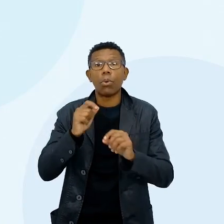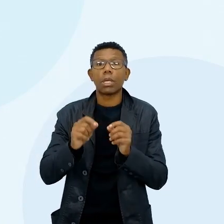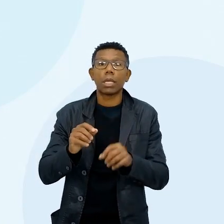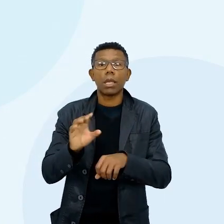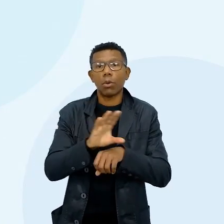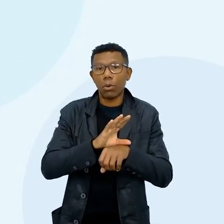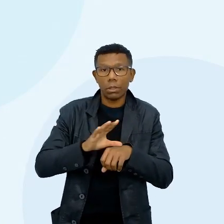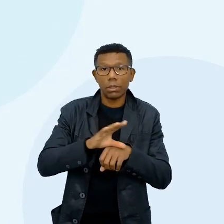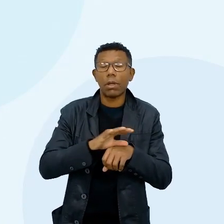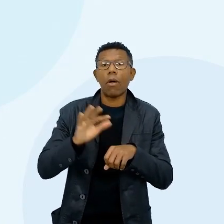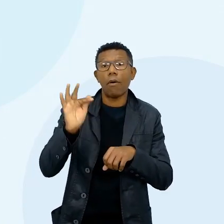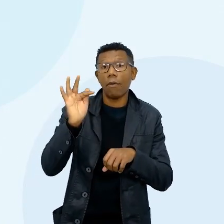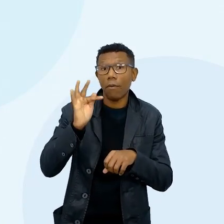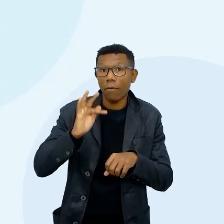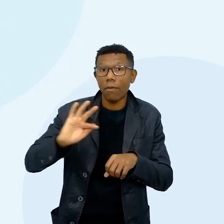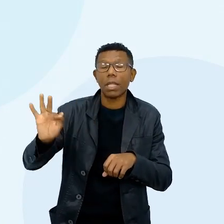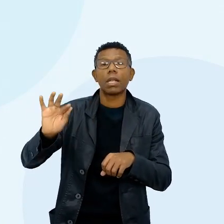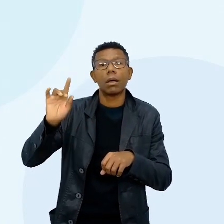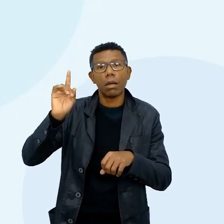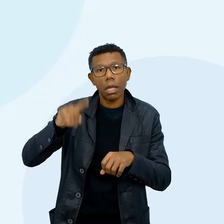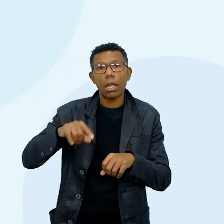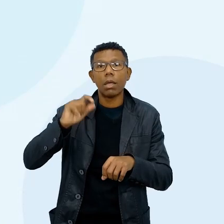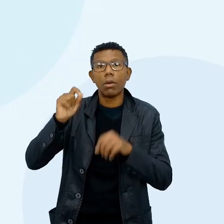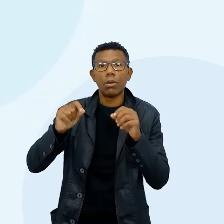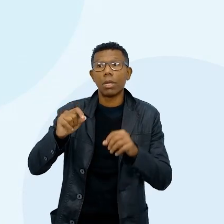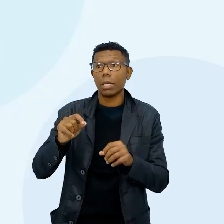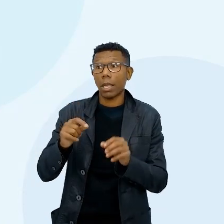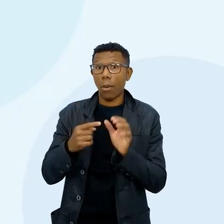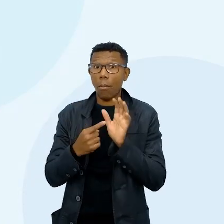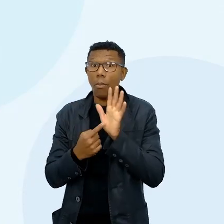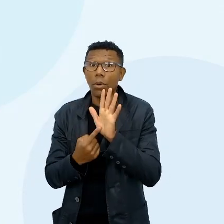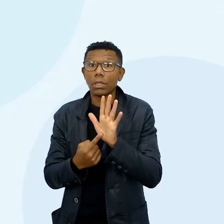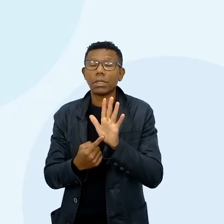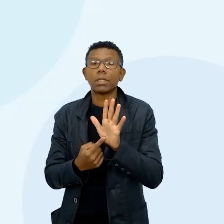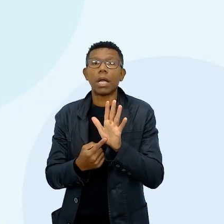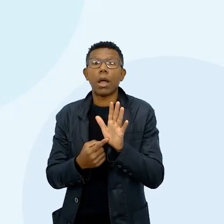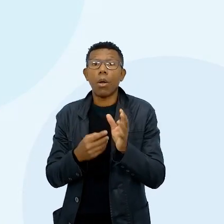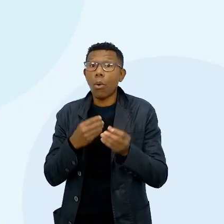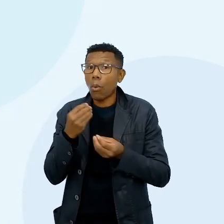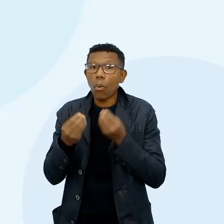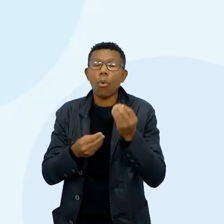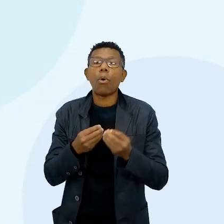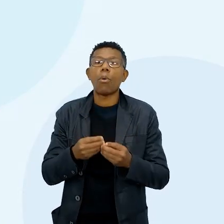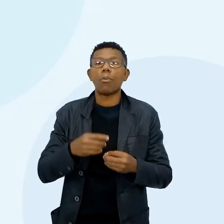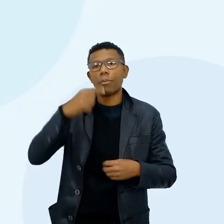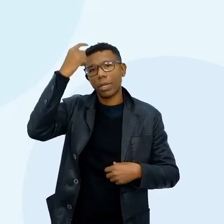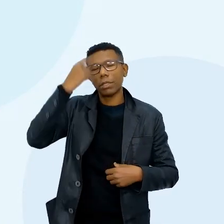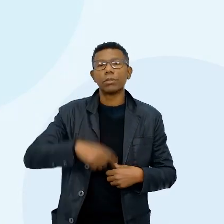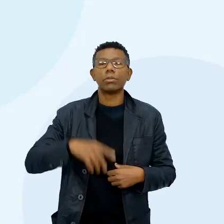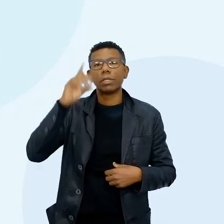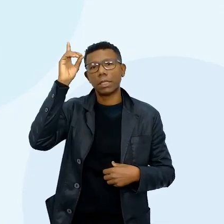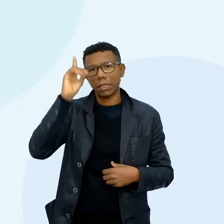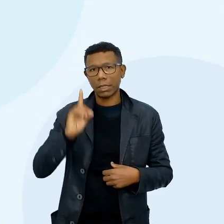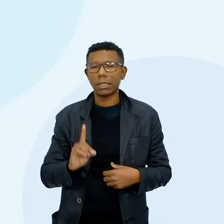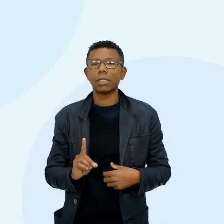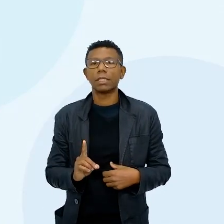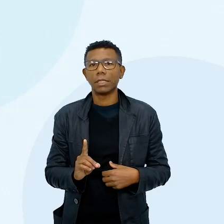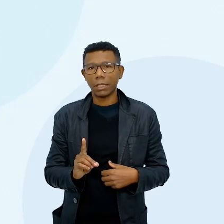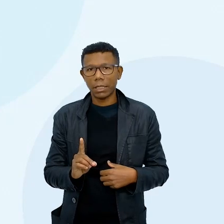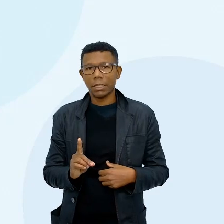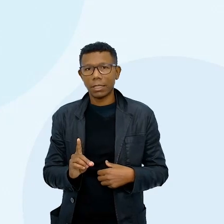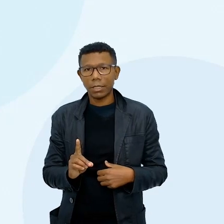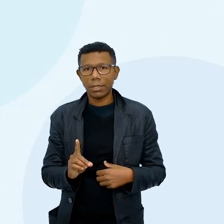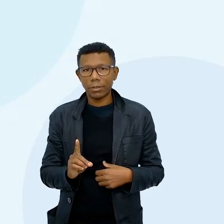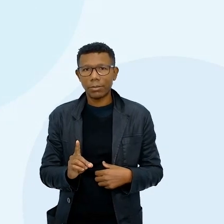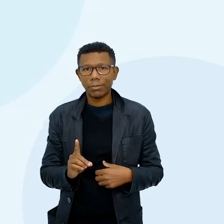Constituição Federal até para que ele tenha ciência, né, dele mesmo como sujeito de direito. E aí, eu gostaria aqui de pontuar